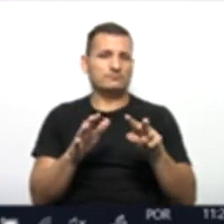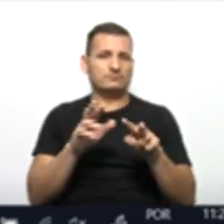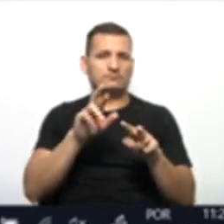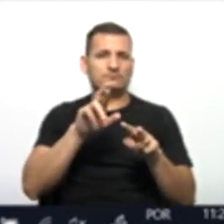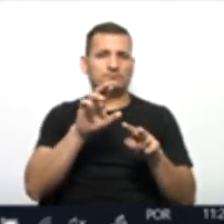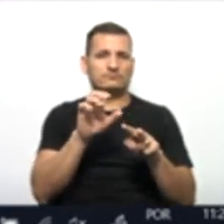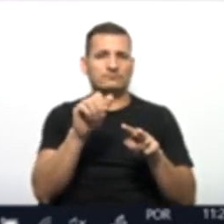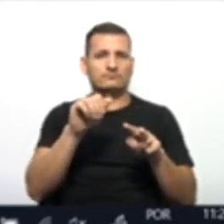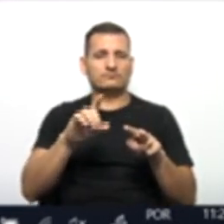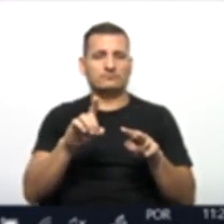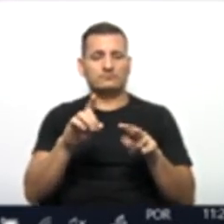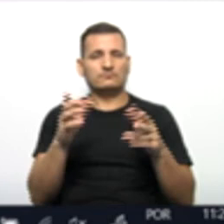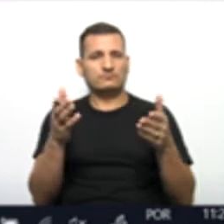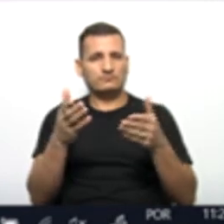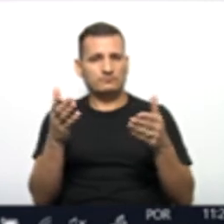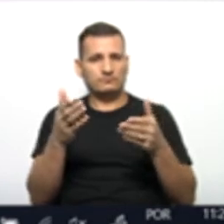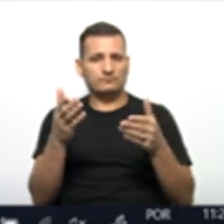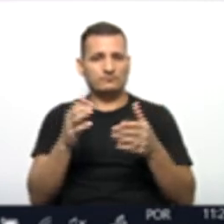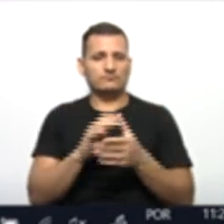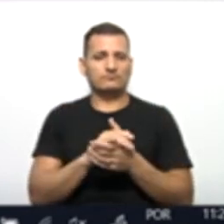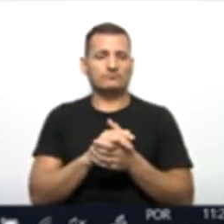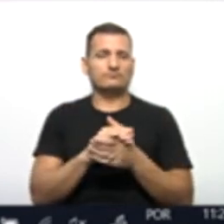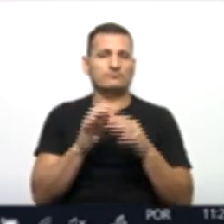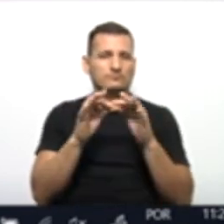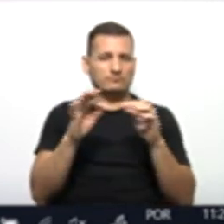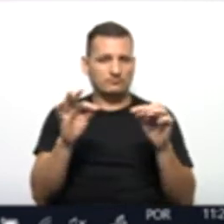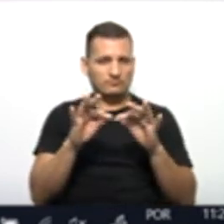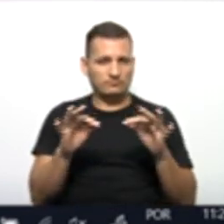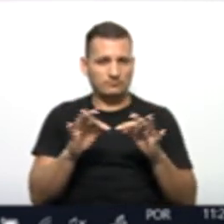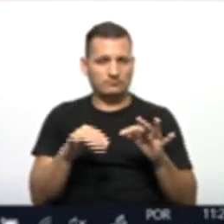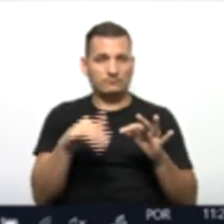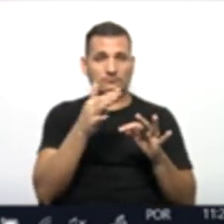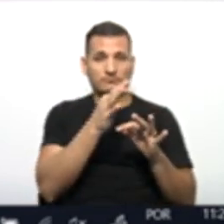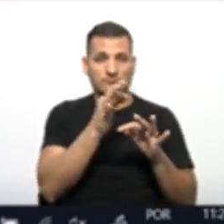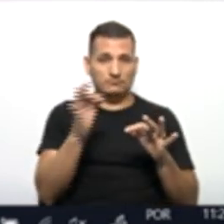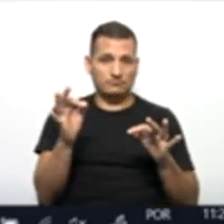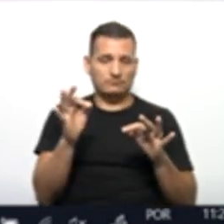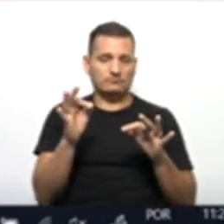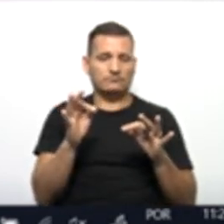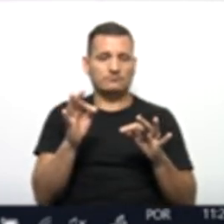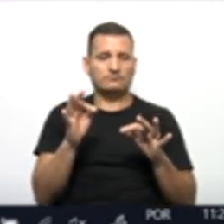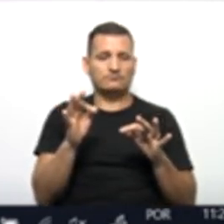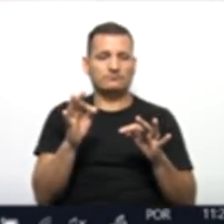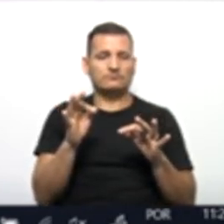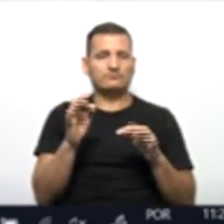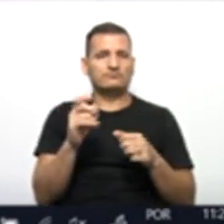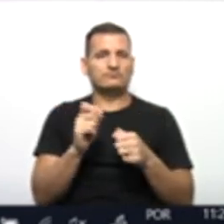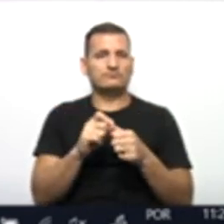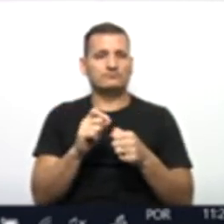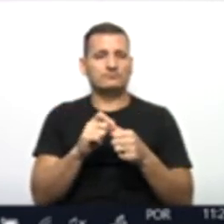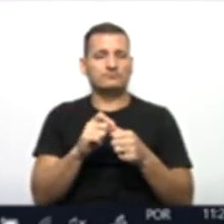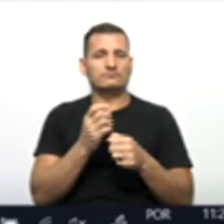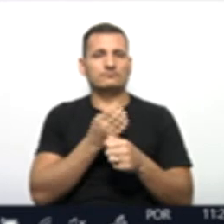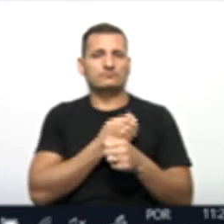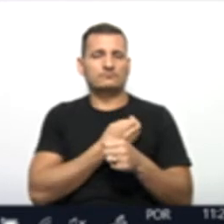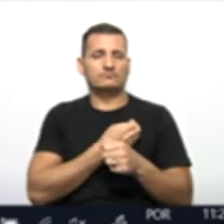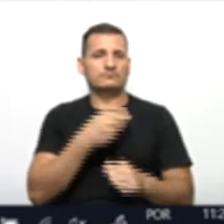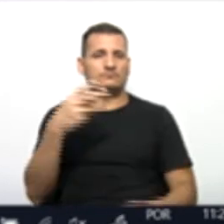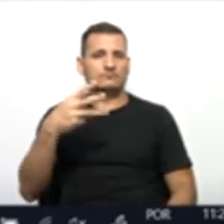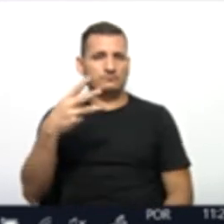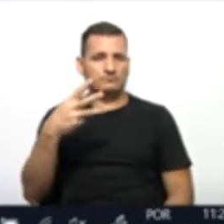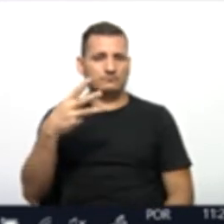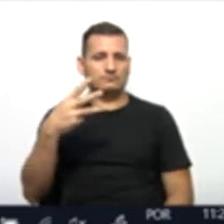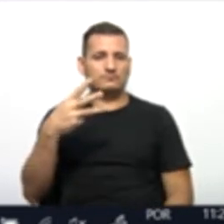agora vamos lá pra linha 100 do nosso código e vamos fazer a operação número três do nosso